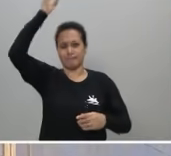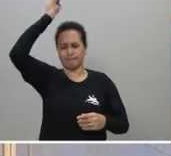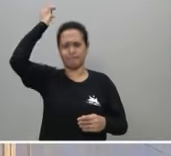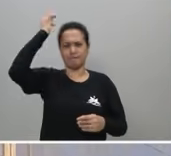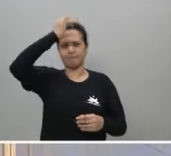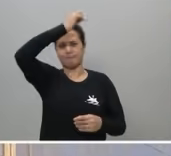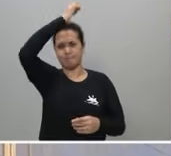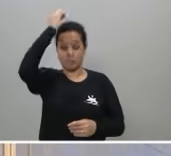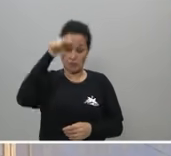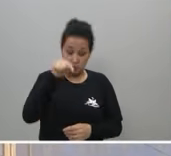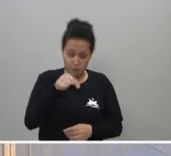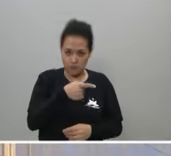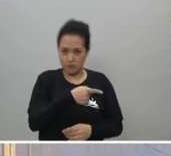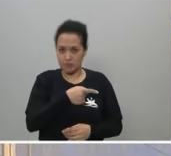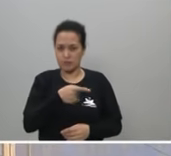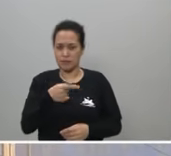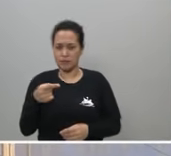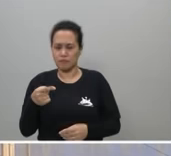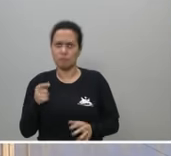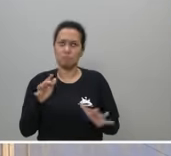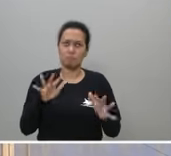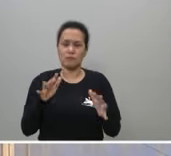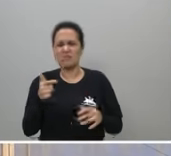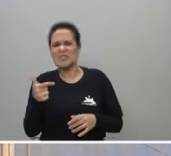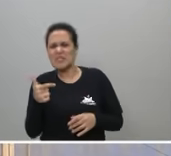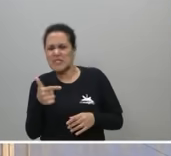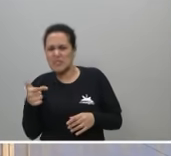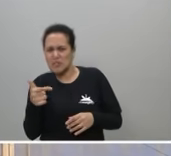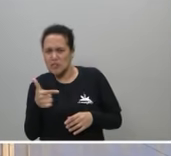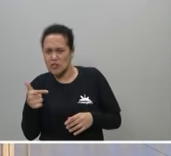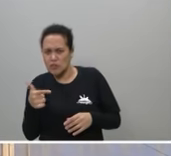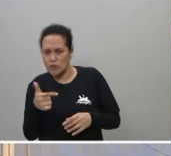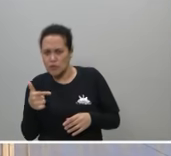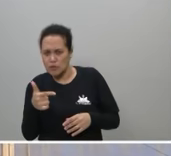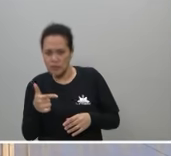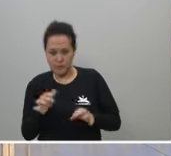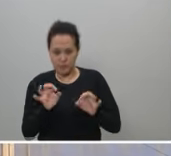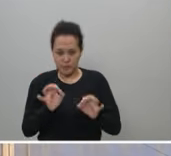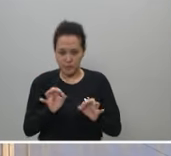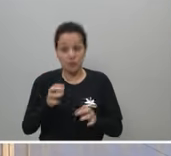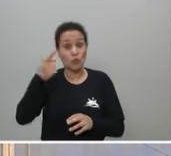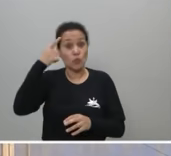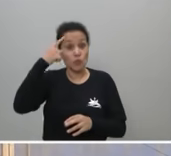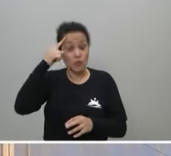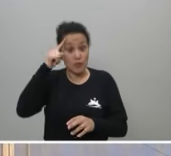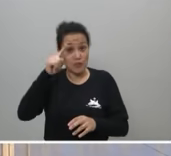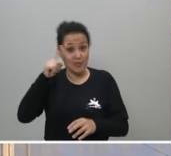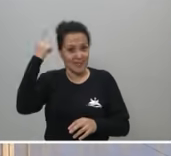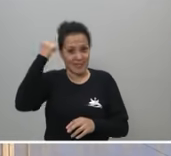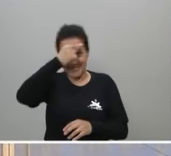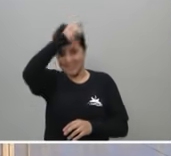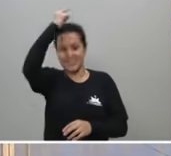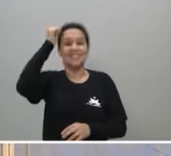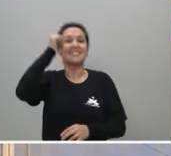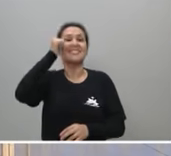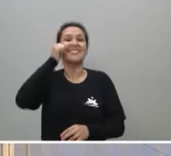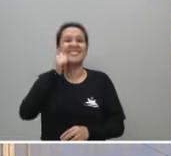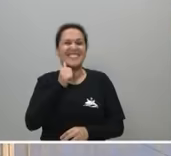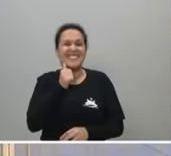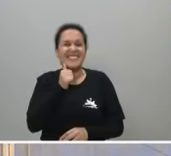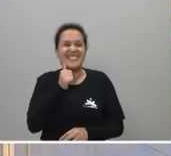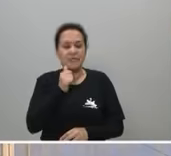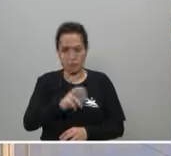semana, e olha, dia 22, no dia de Santa Rita de Cássia, no